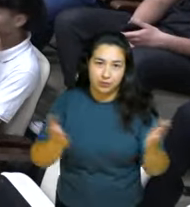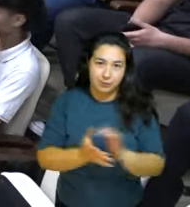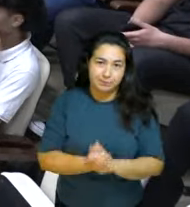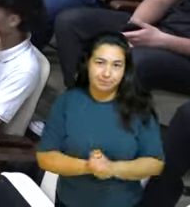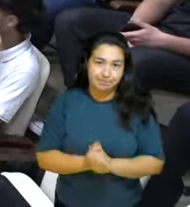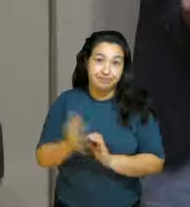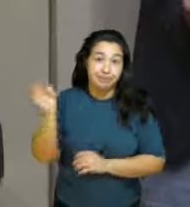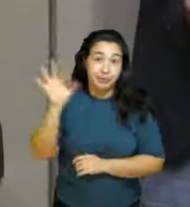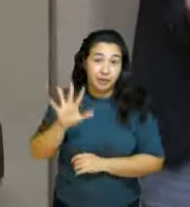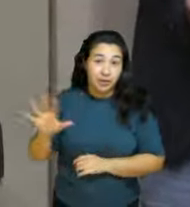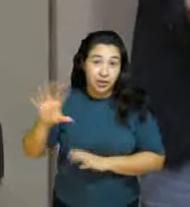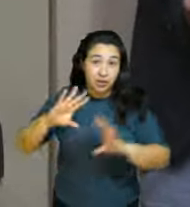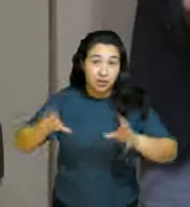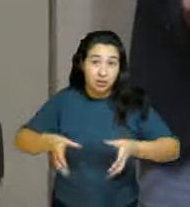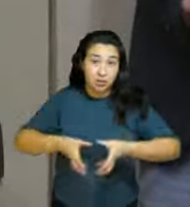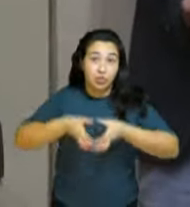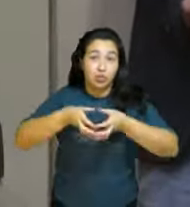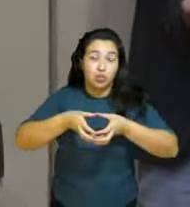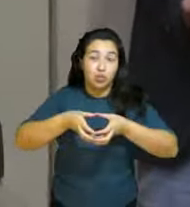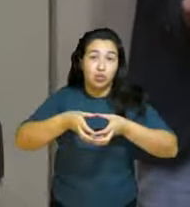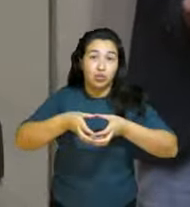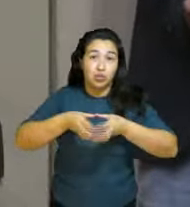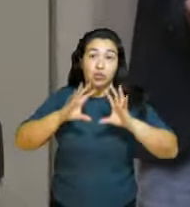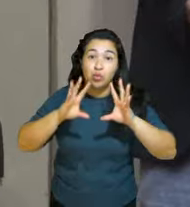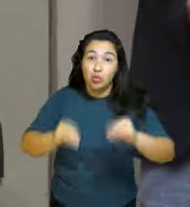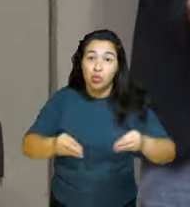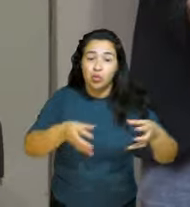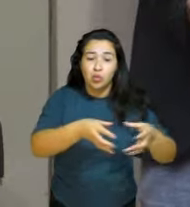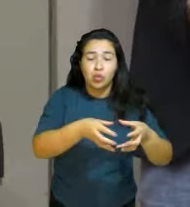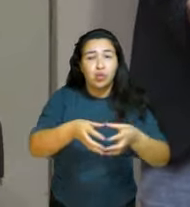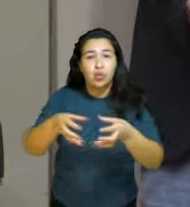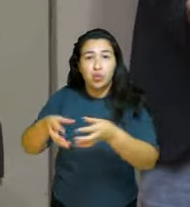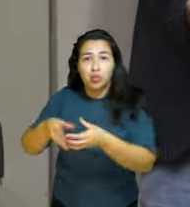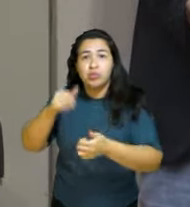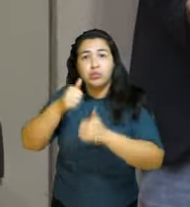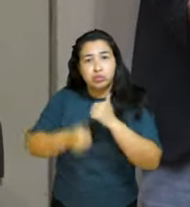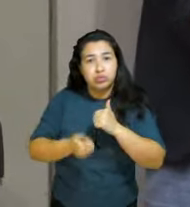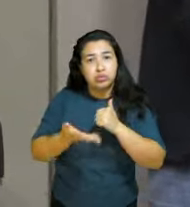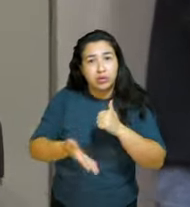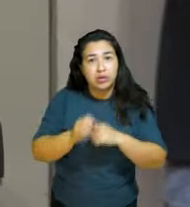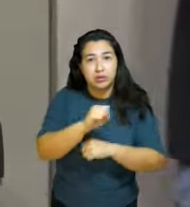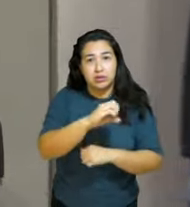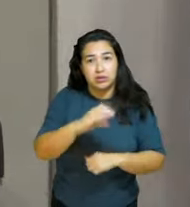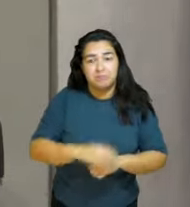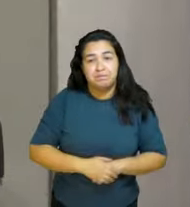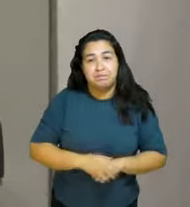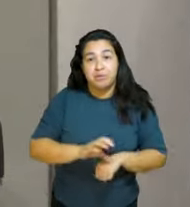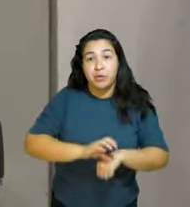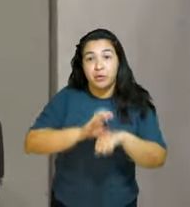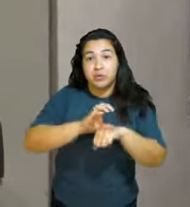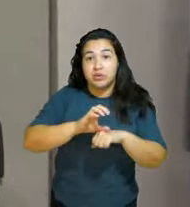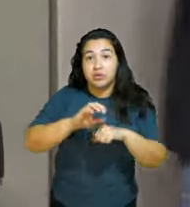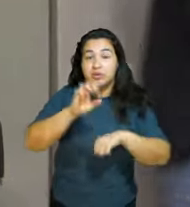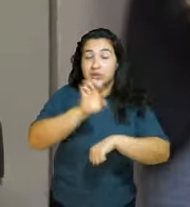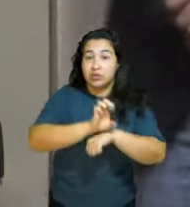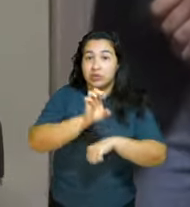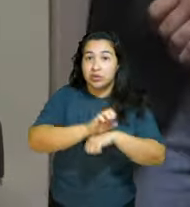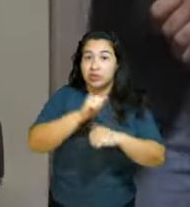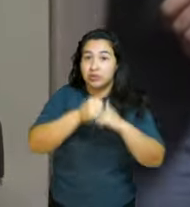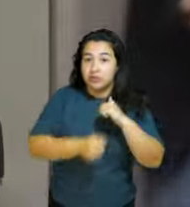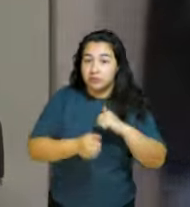federações aqui presentes, todo o ecossistema esportivo catarinense, o presidente do Conselho Estadual de Esportes, presidente do